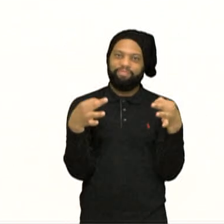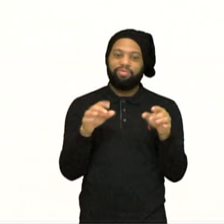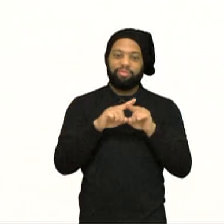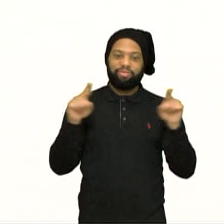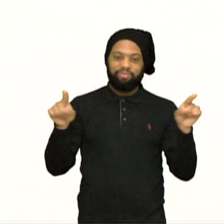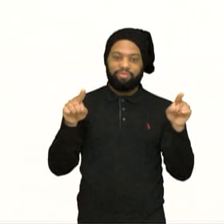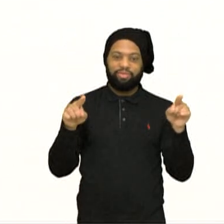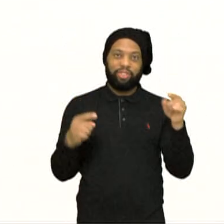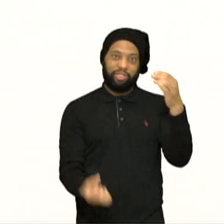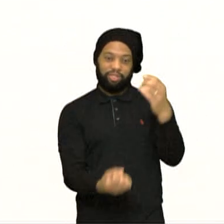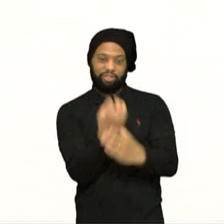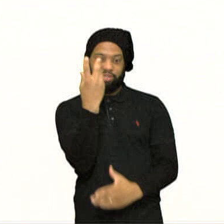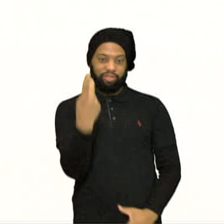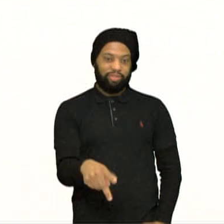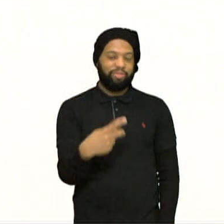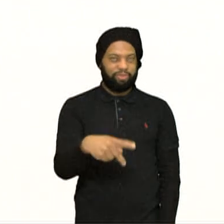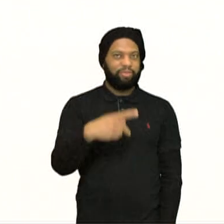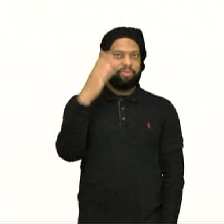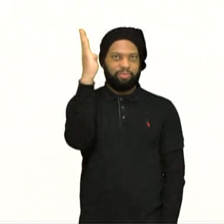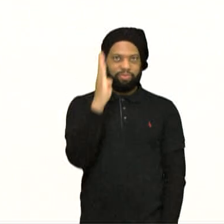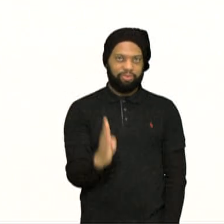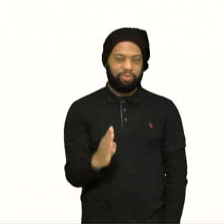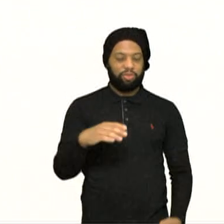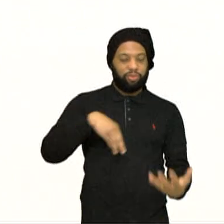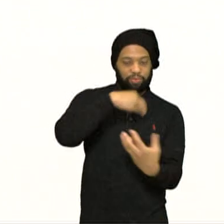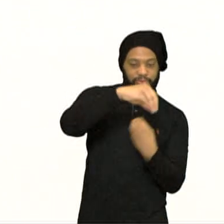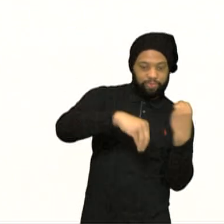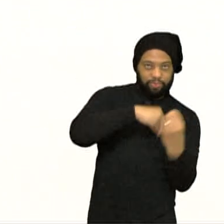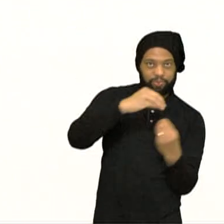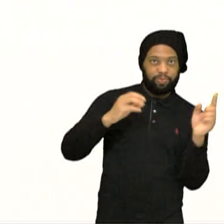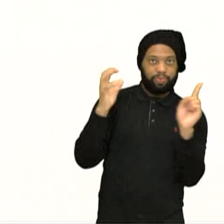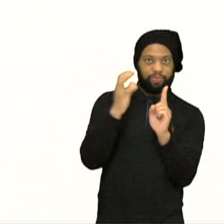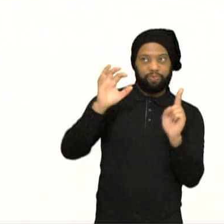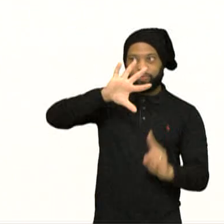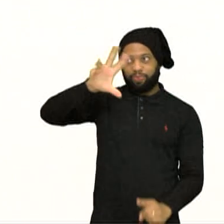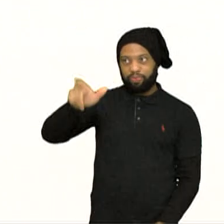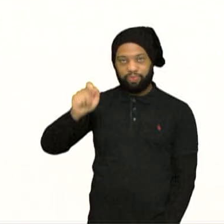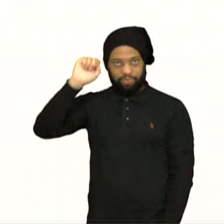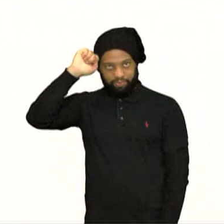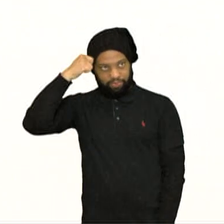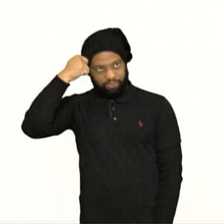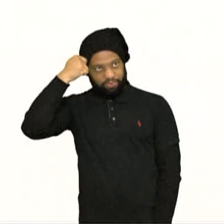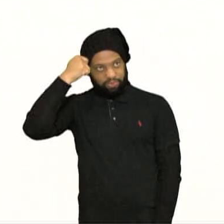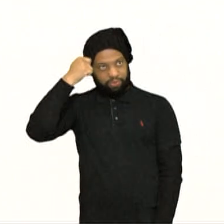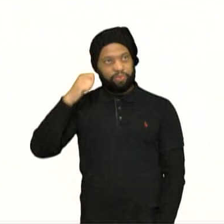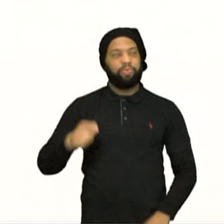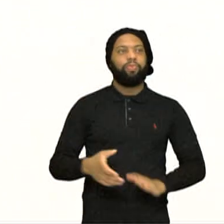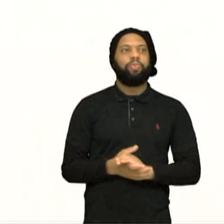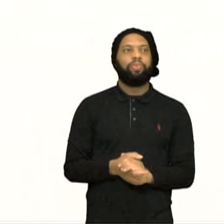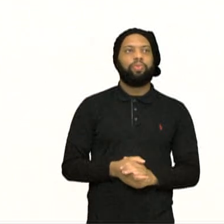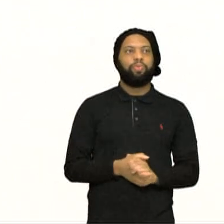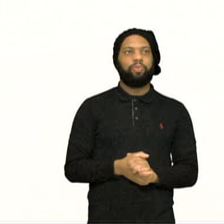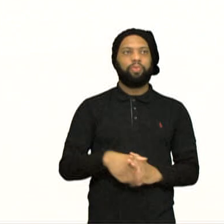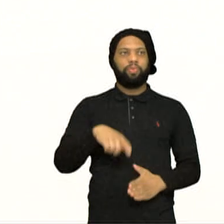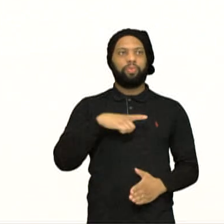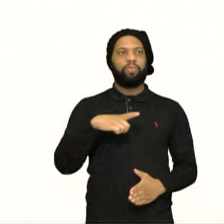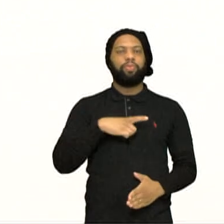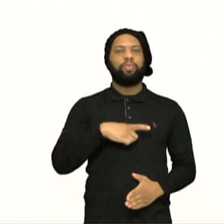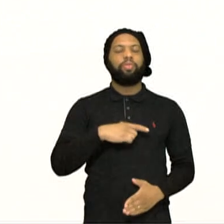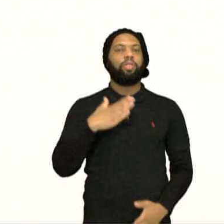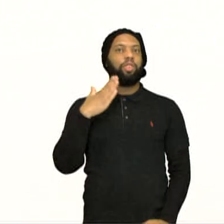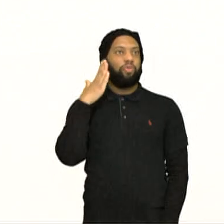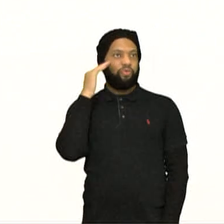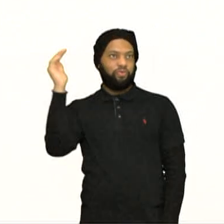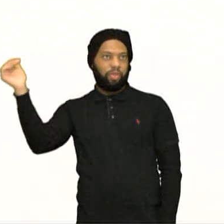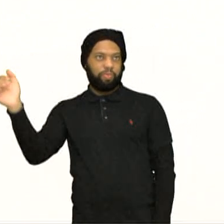nasceu aqui no nosso país, né? Então, é uma mistura, né, que tem influência da cultura africana. O cantor e compositor violinista Donga,